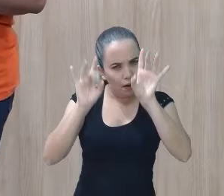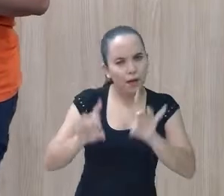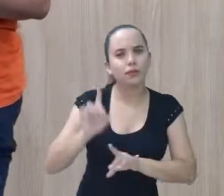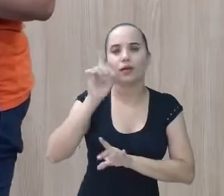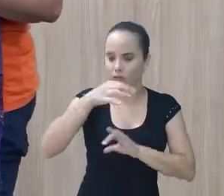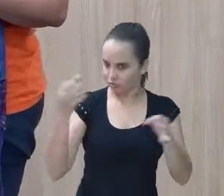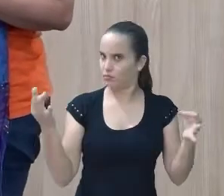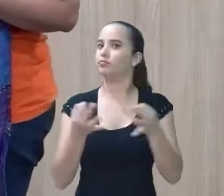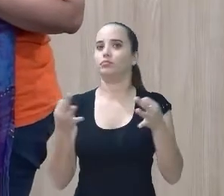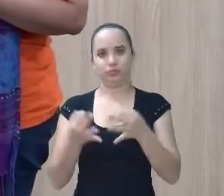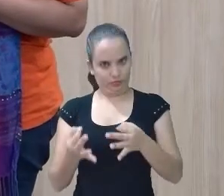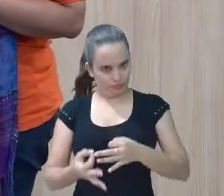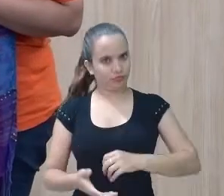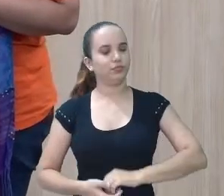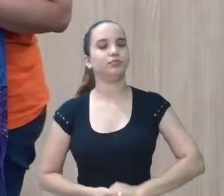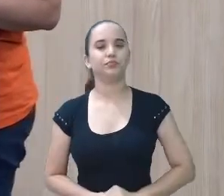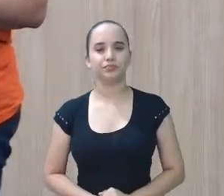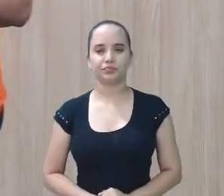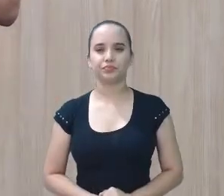Perfeito.